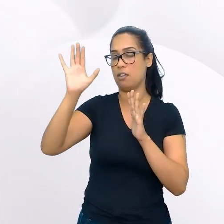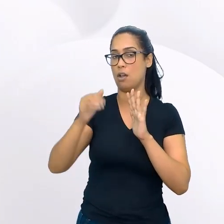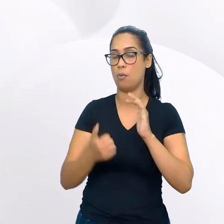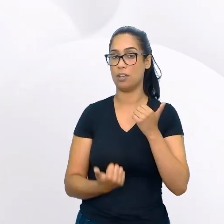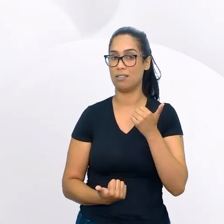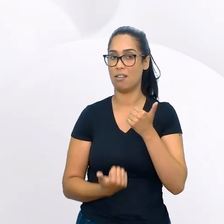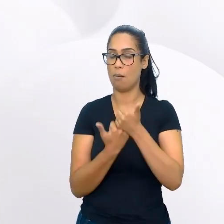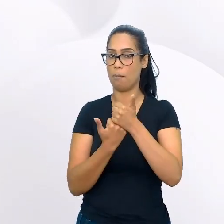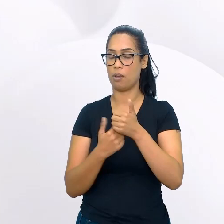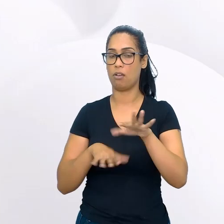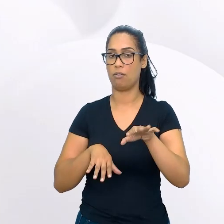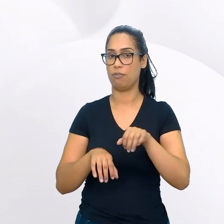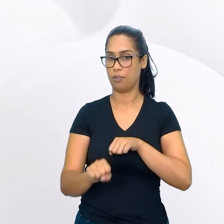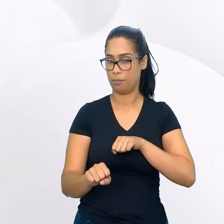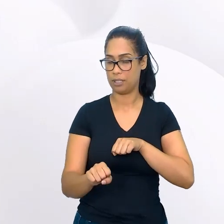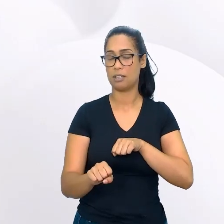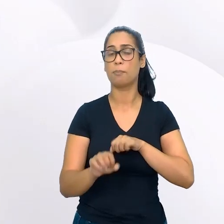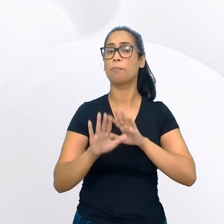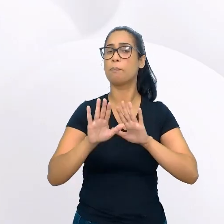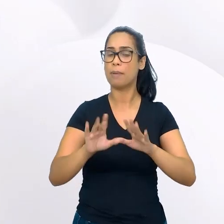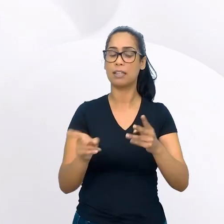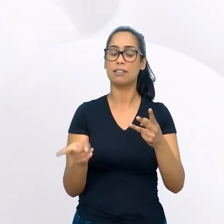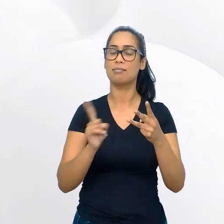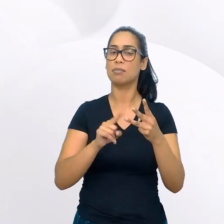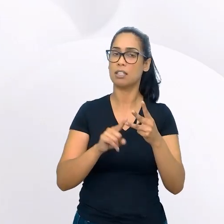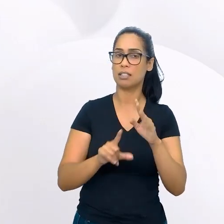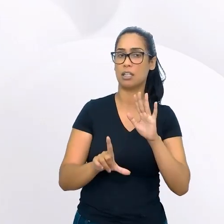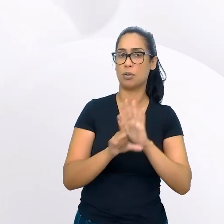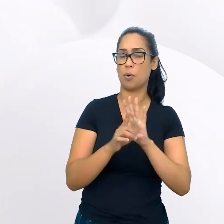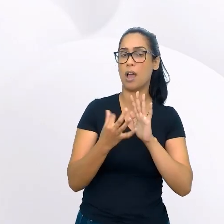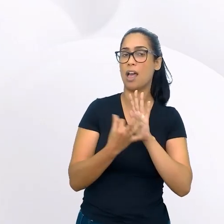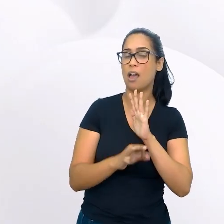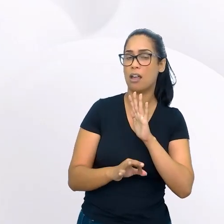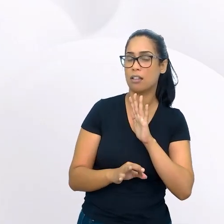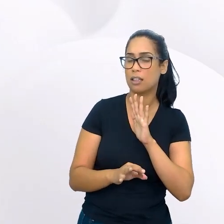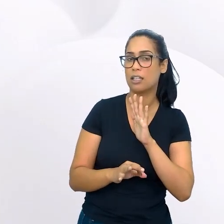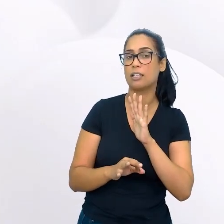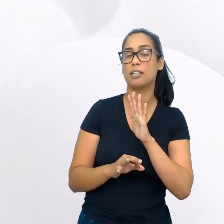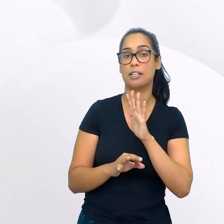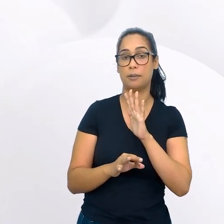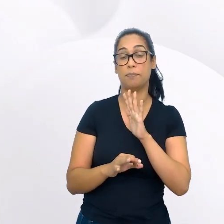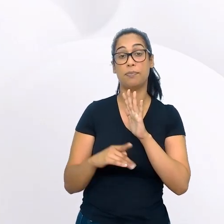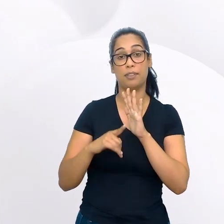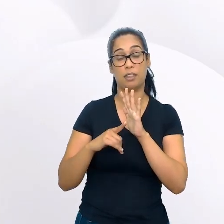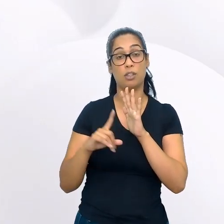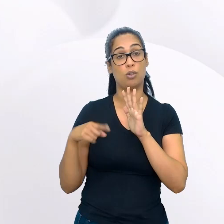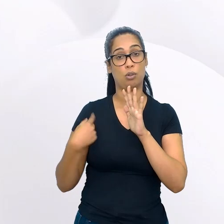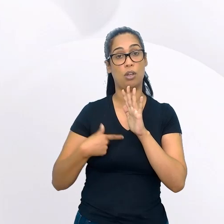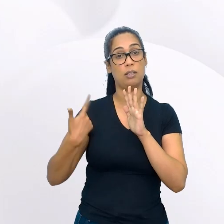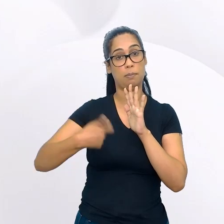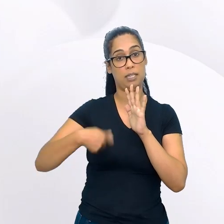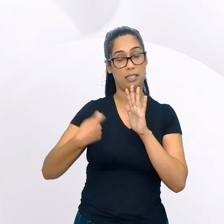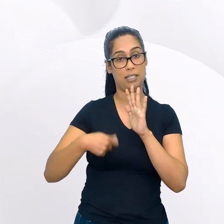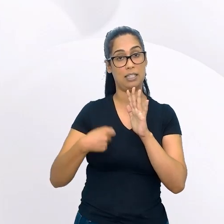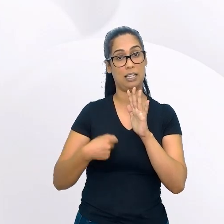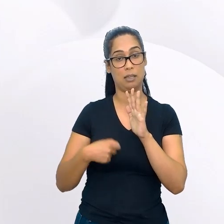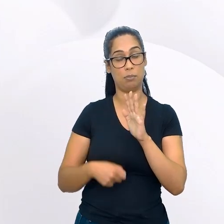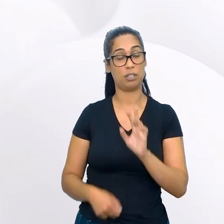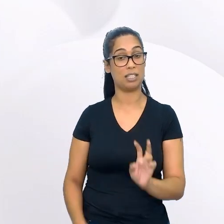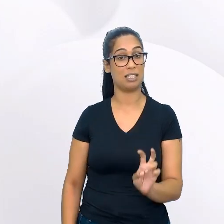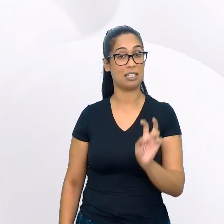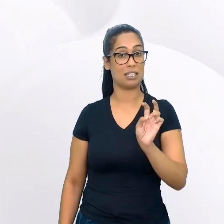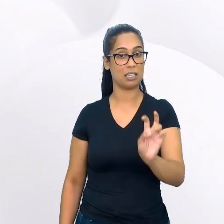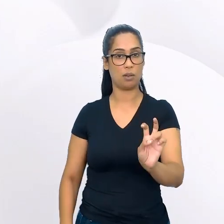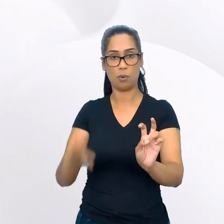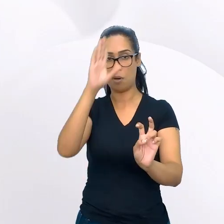E aí essa legislação nós podemos considerar cinco aspectos fundamentais que ela